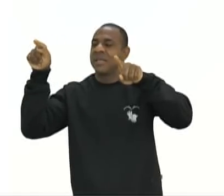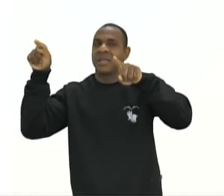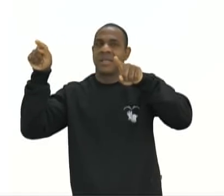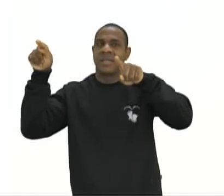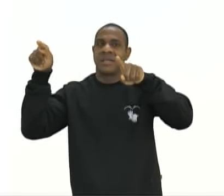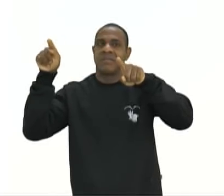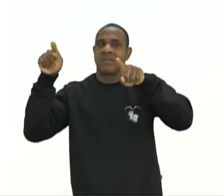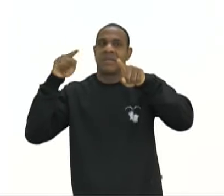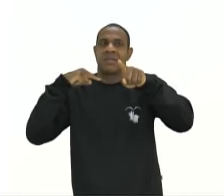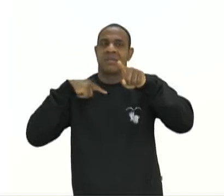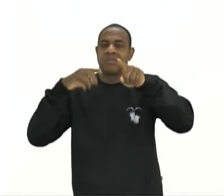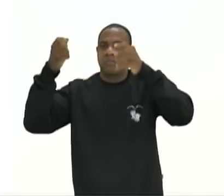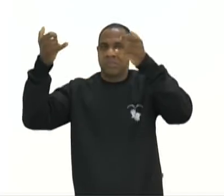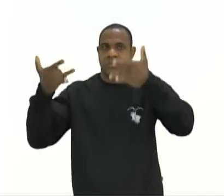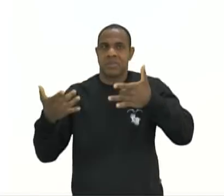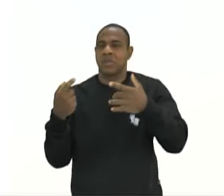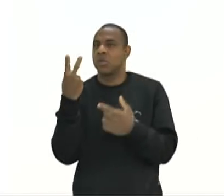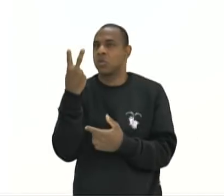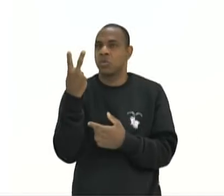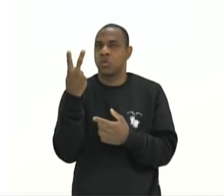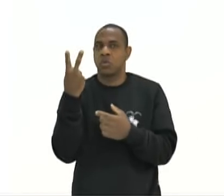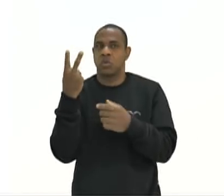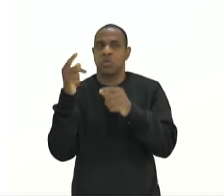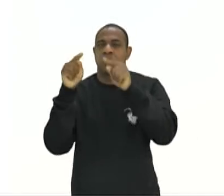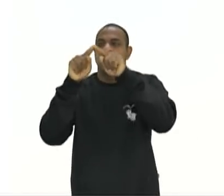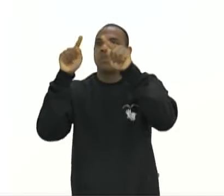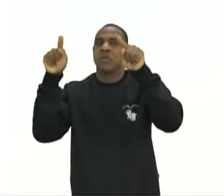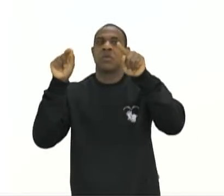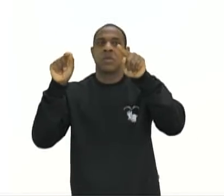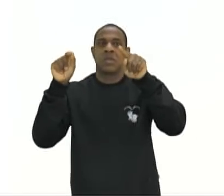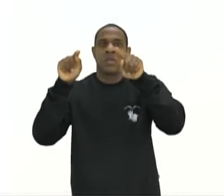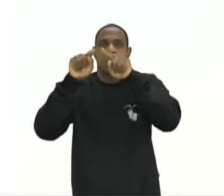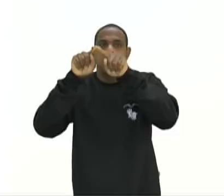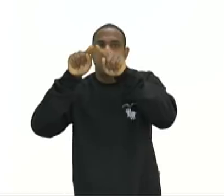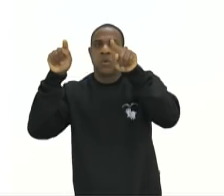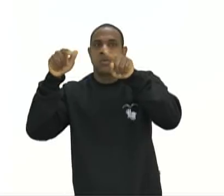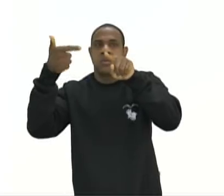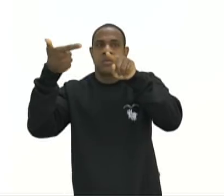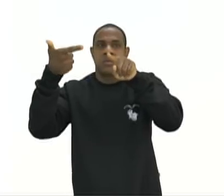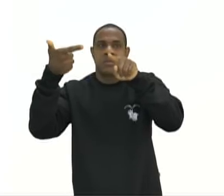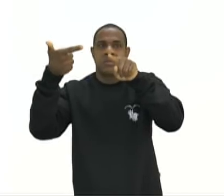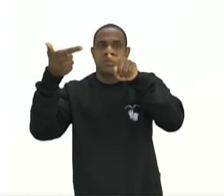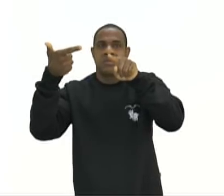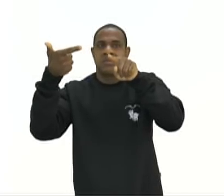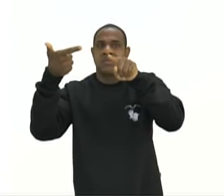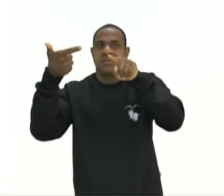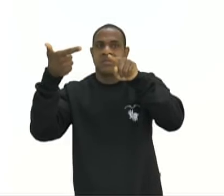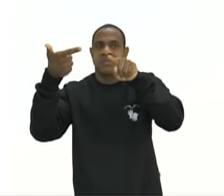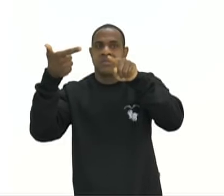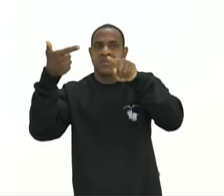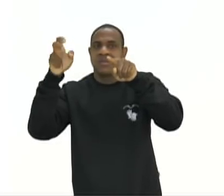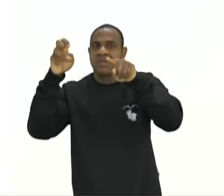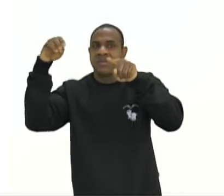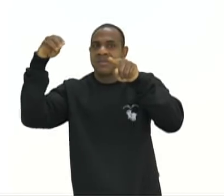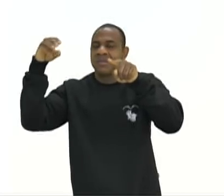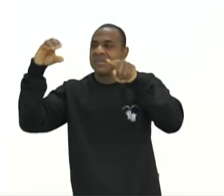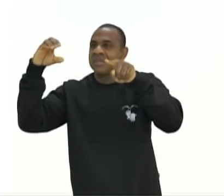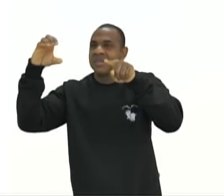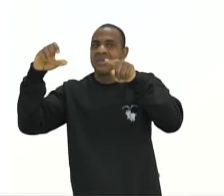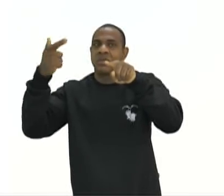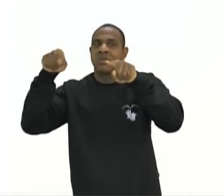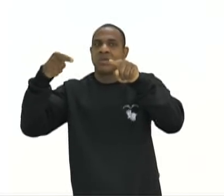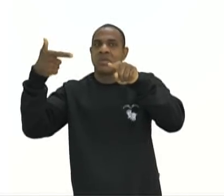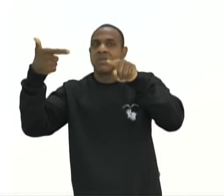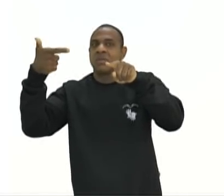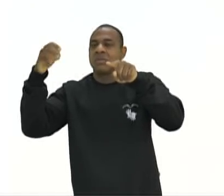uma discriminação de 2,25 centímetros. Ele mostra que do pico máximo até o pico mínimo você